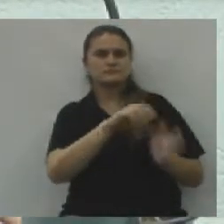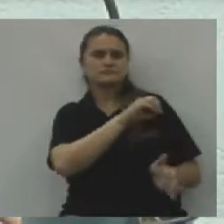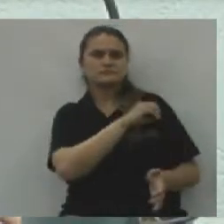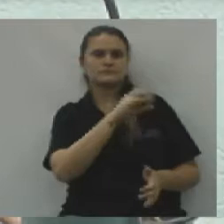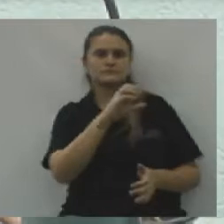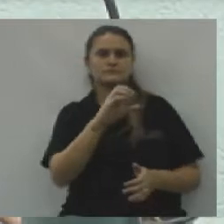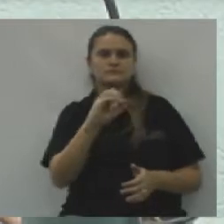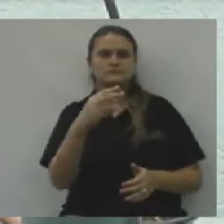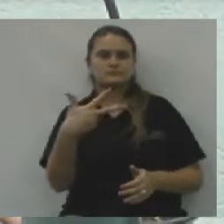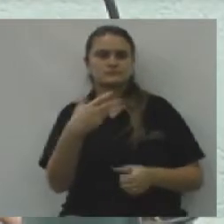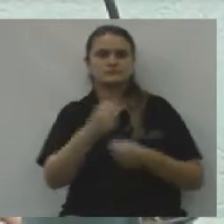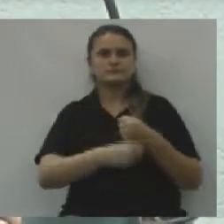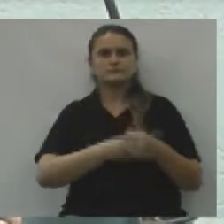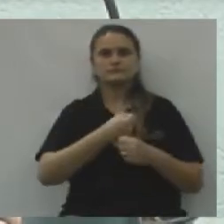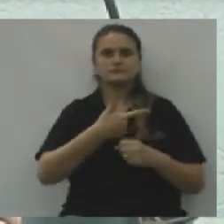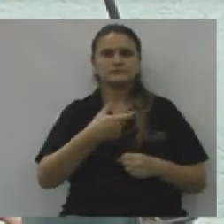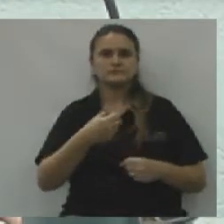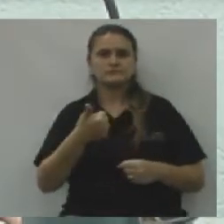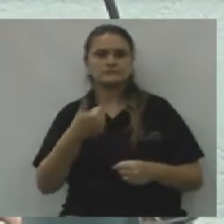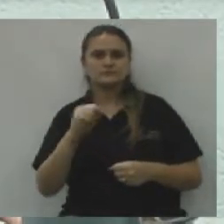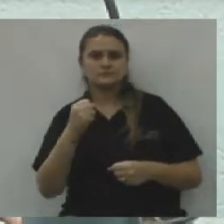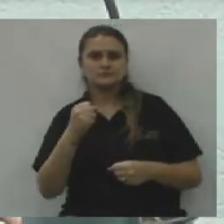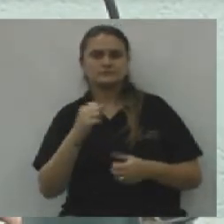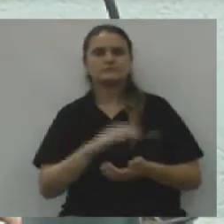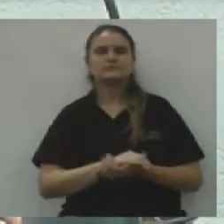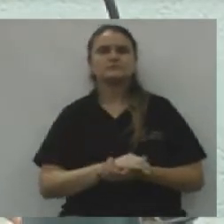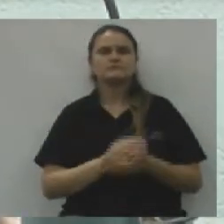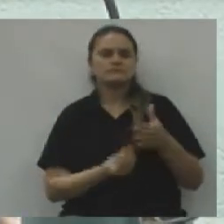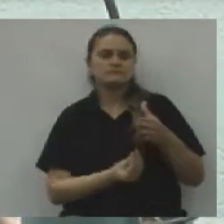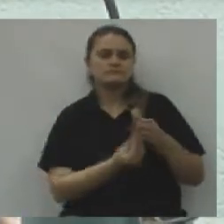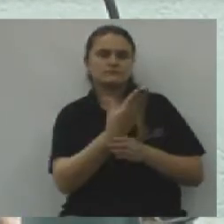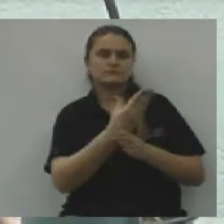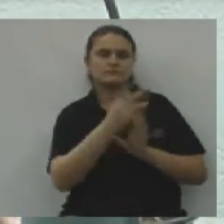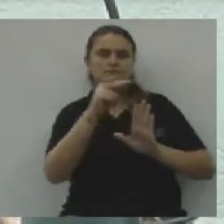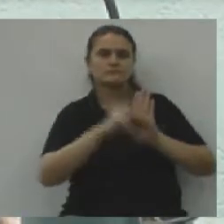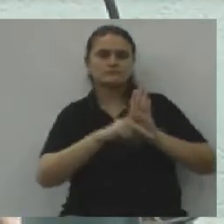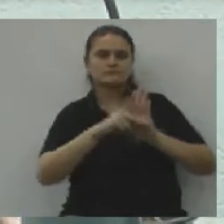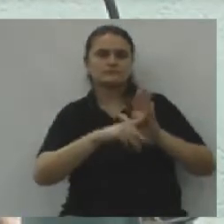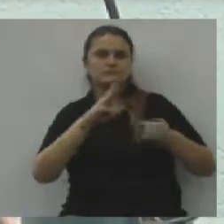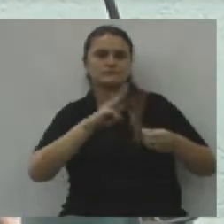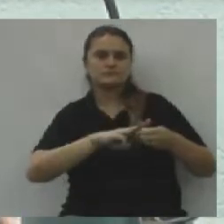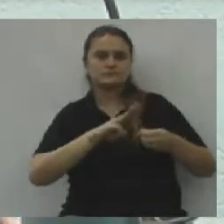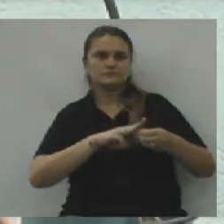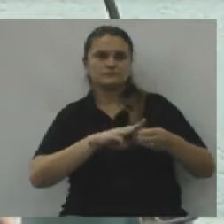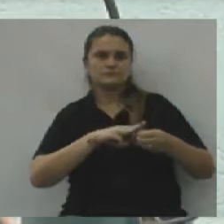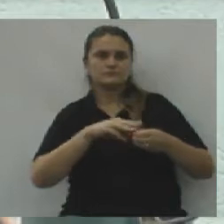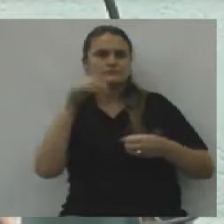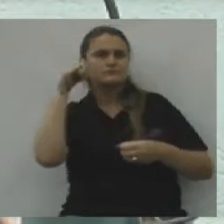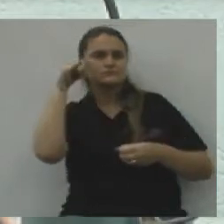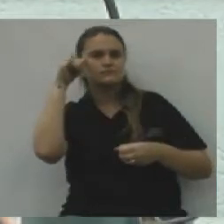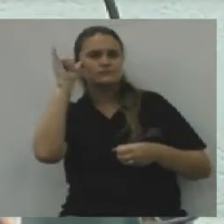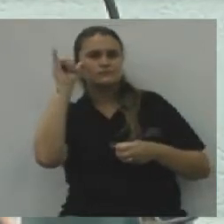número 3/2018. Cria o Programa Municipal de Prevenção e